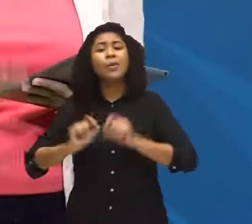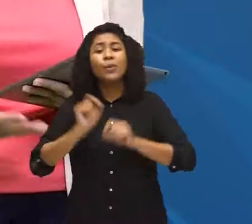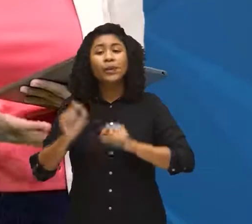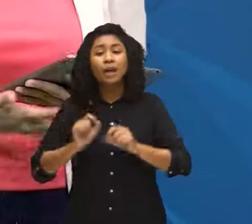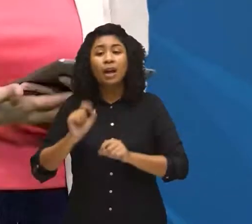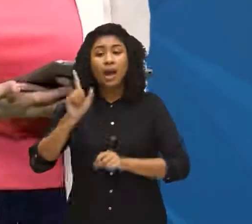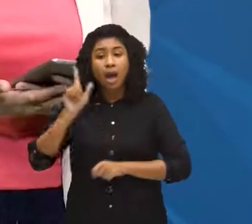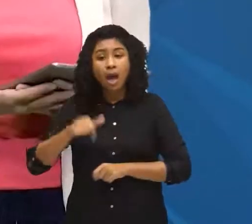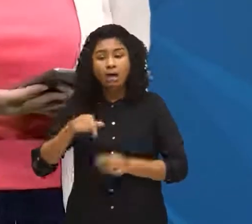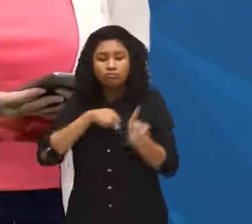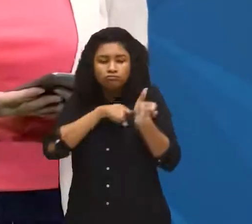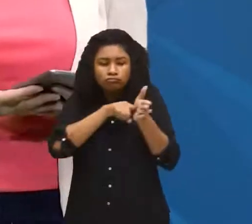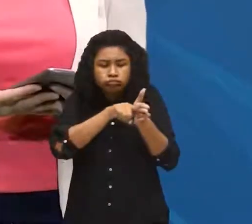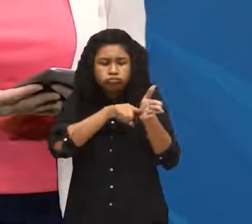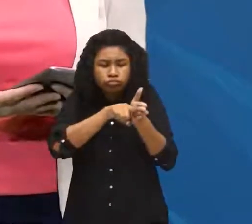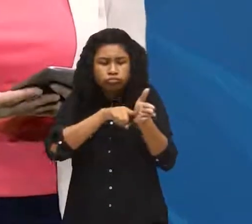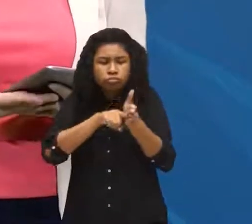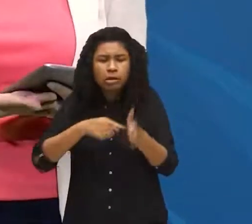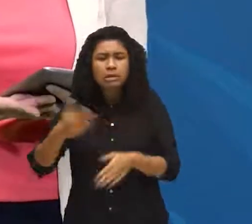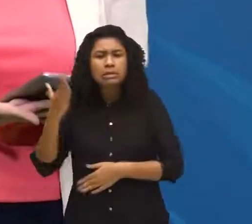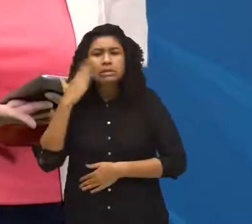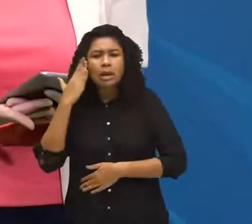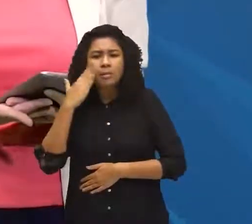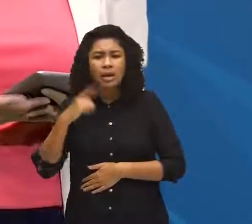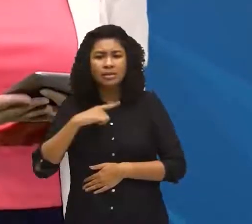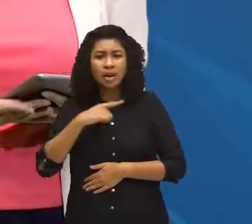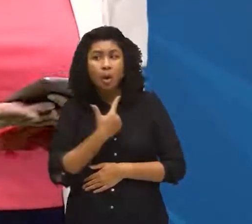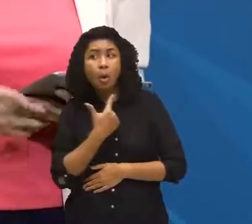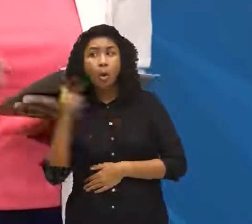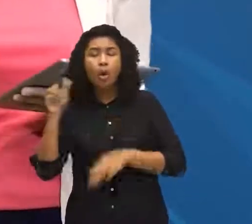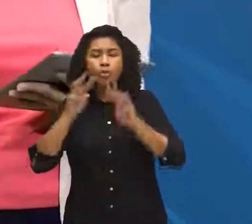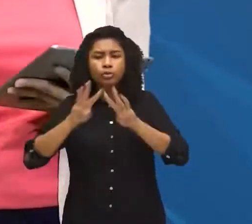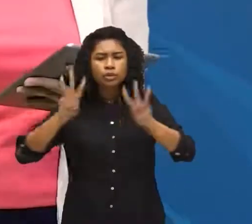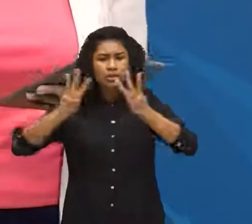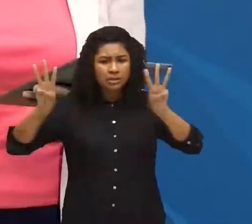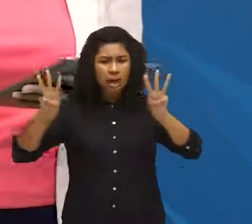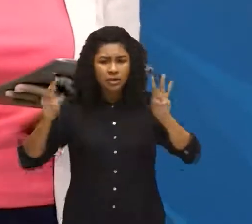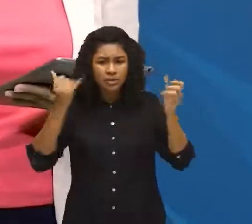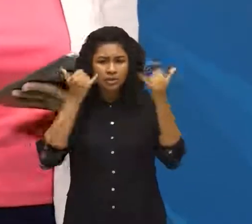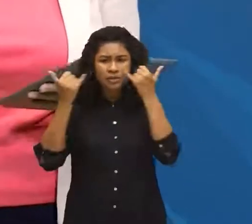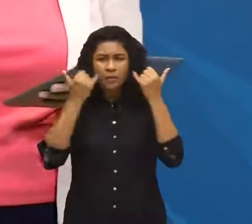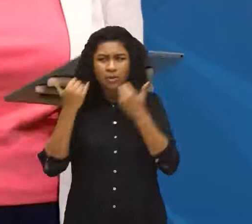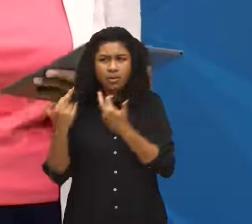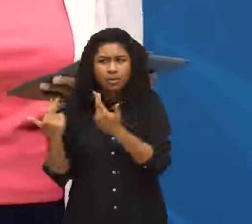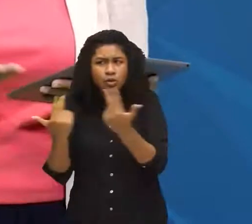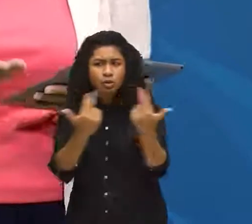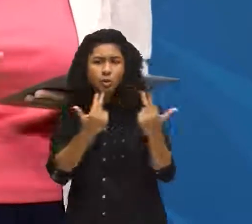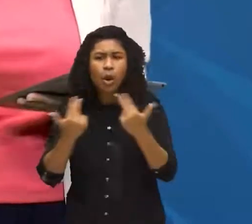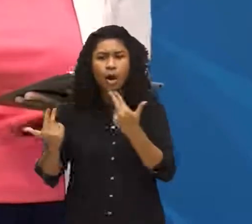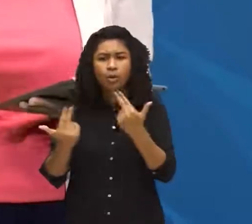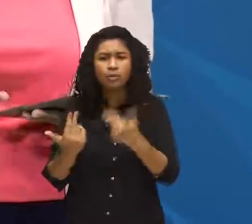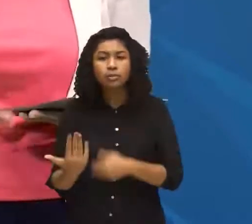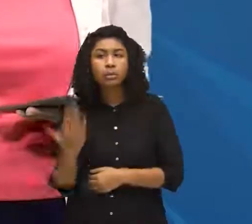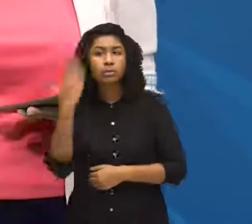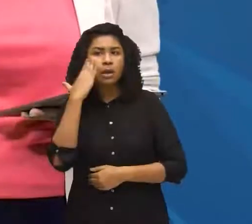de um site dando essas informações, tá bom? De maneira igual, para que você possa comparar.